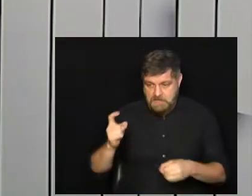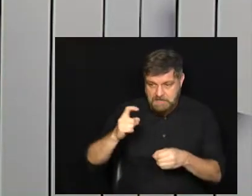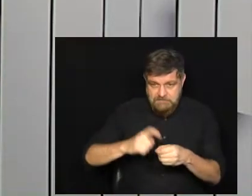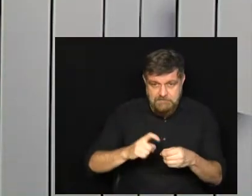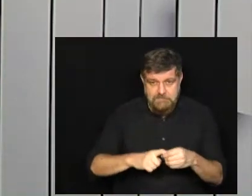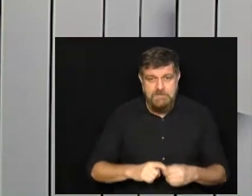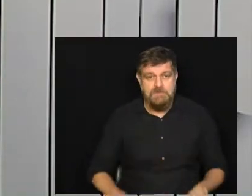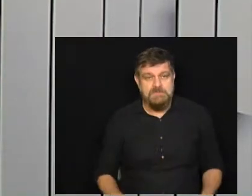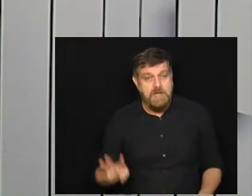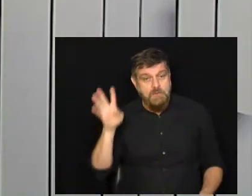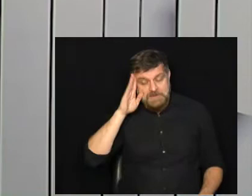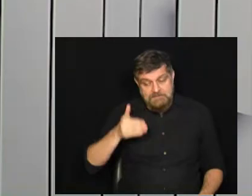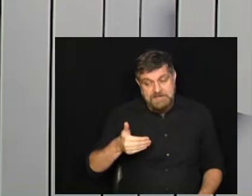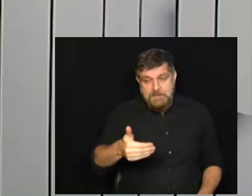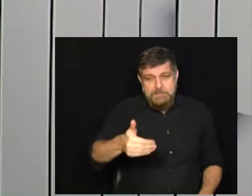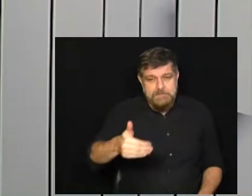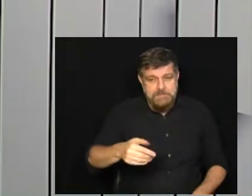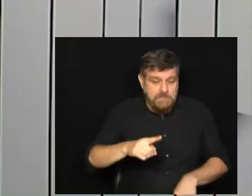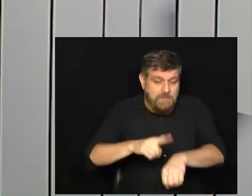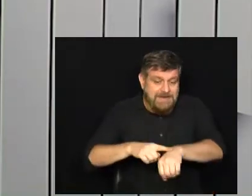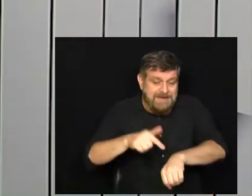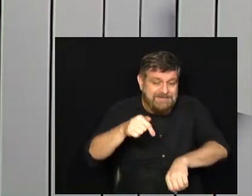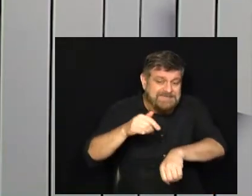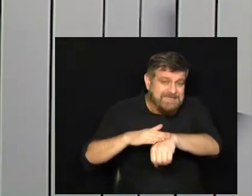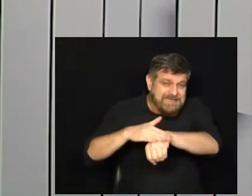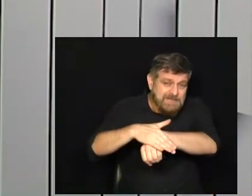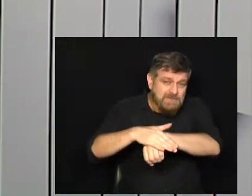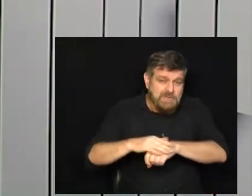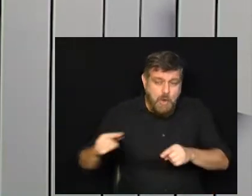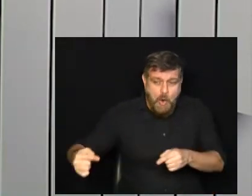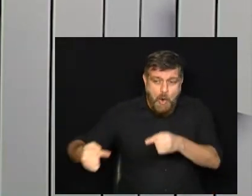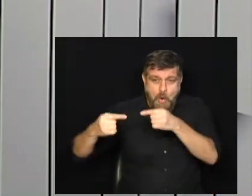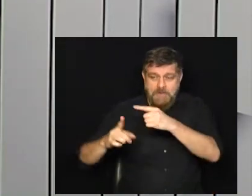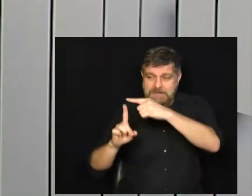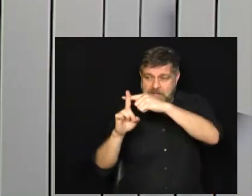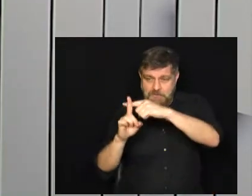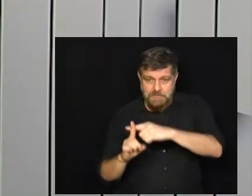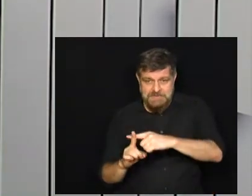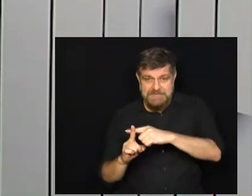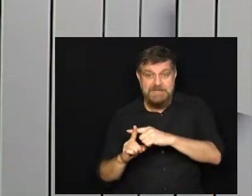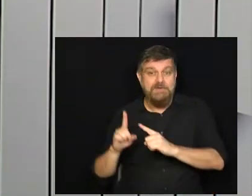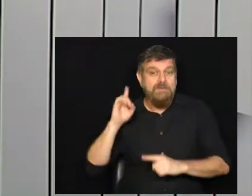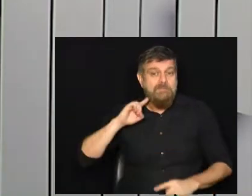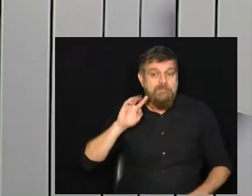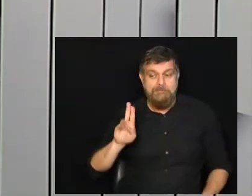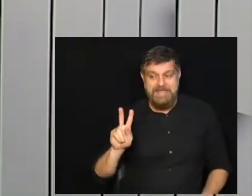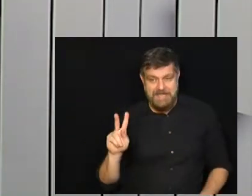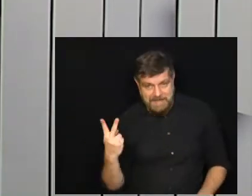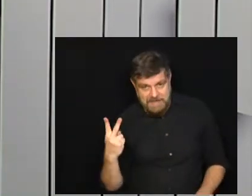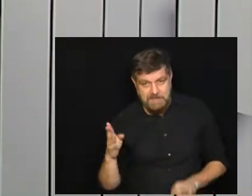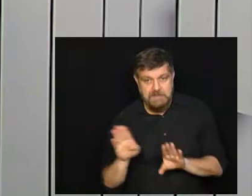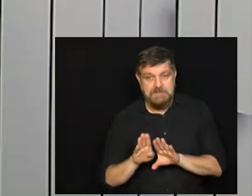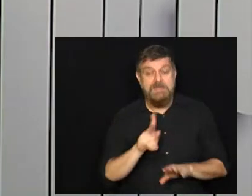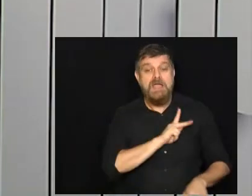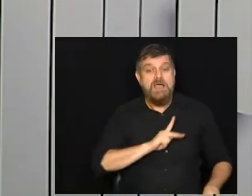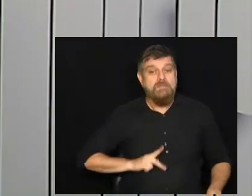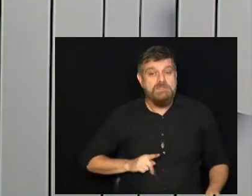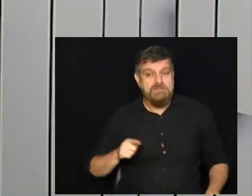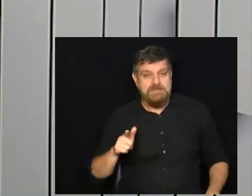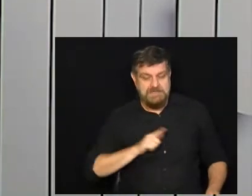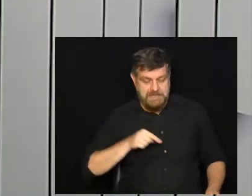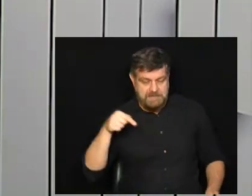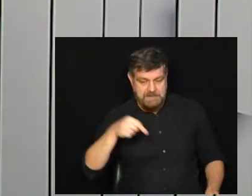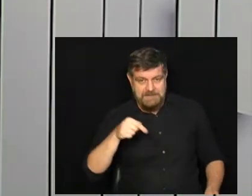na próxima quarta-feira, às 7 horas da noite, contra o Cruzeiro lá em Belo Horizonte. Já a Ponte Preta recebe